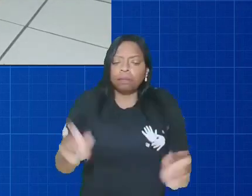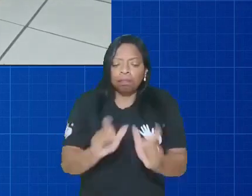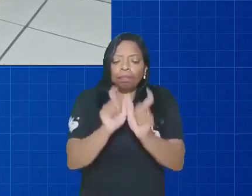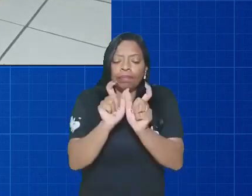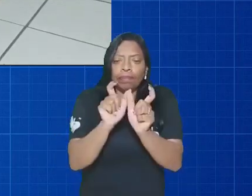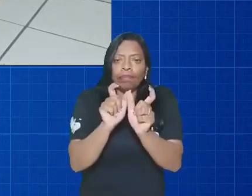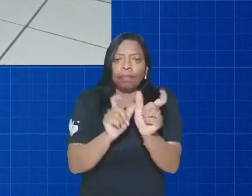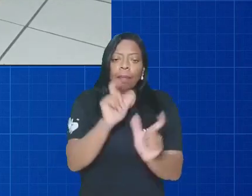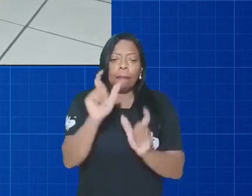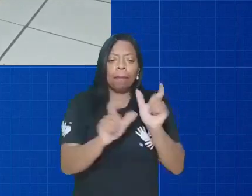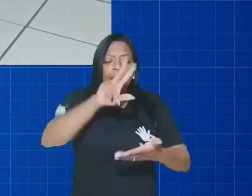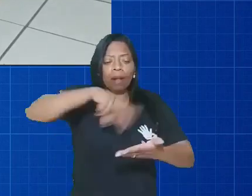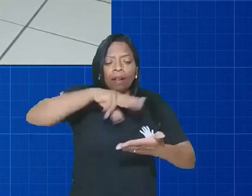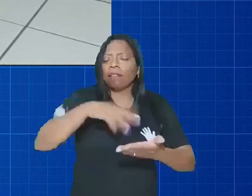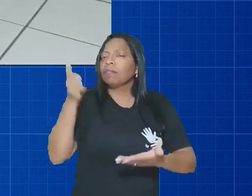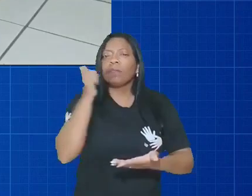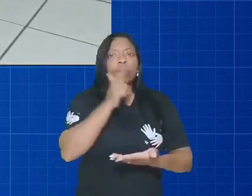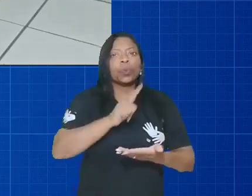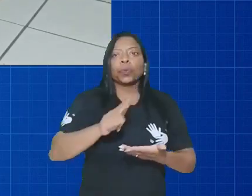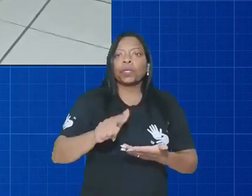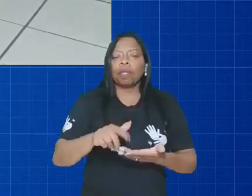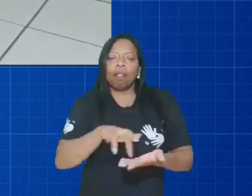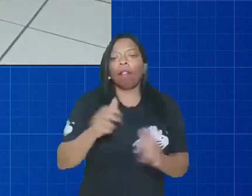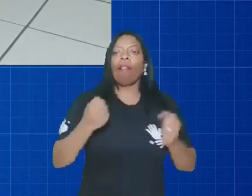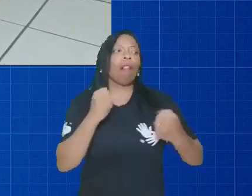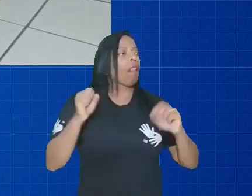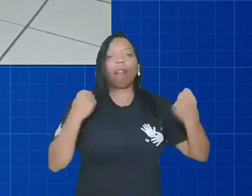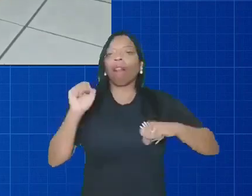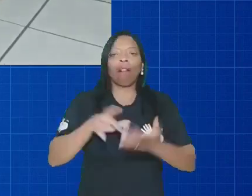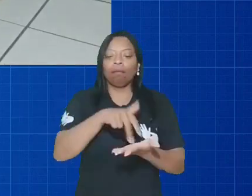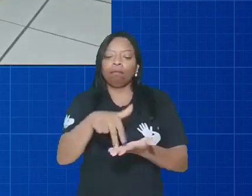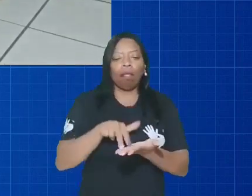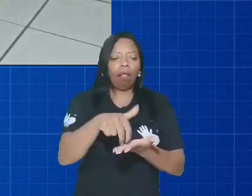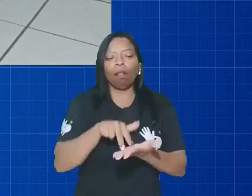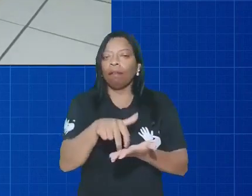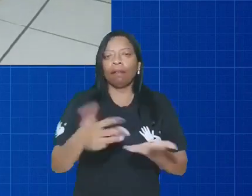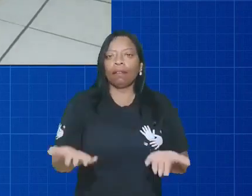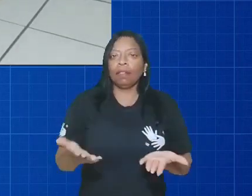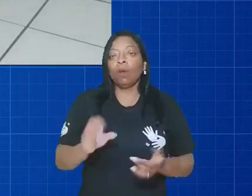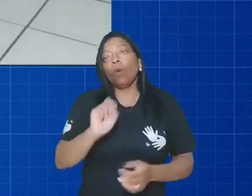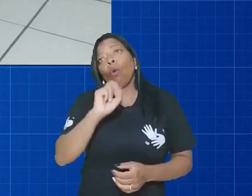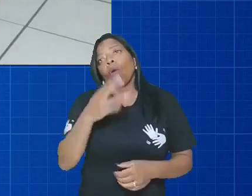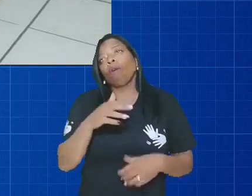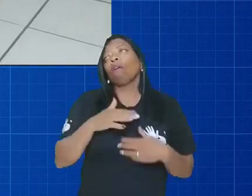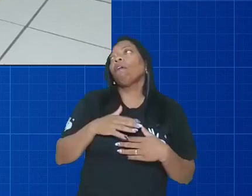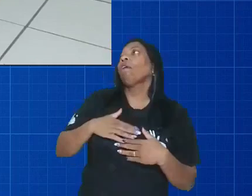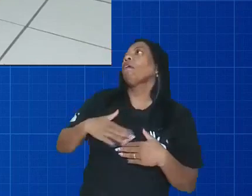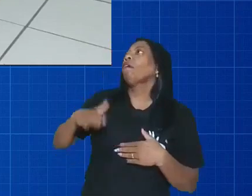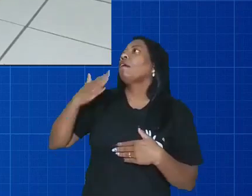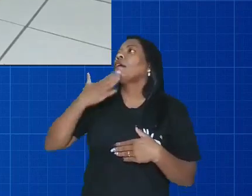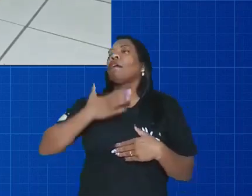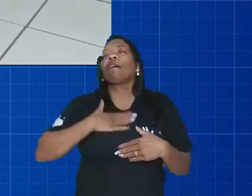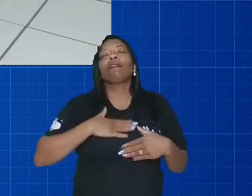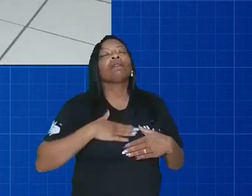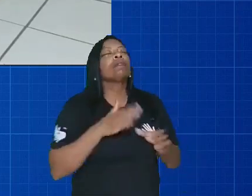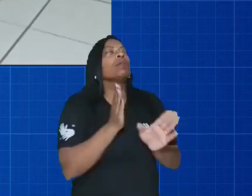é juntar a sílaba e não vai, fica inquieto ali se movimentando na cadeira e não para quieto, ou é apagadinho demais, sempre tá